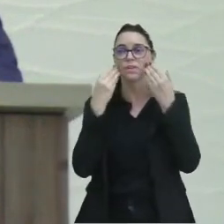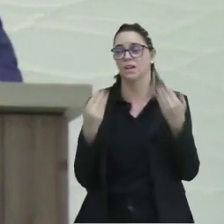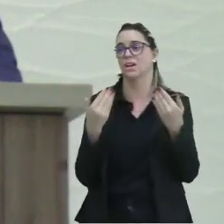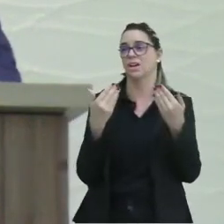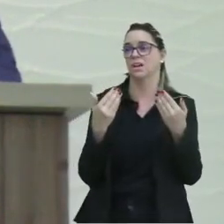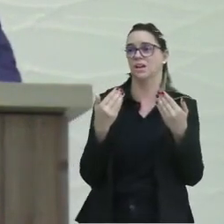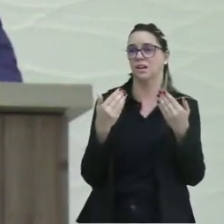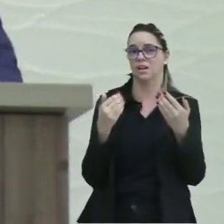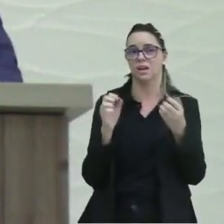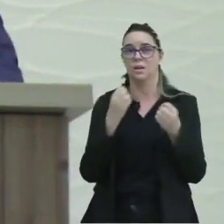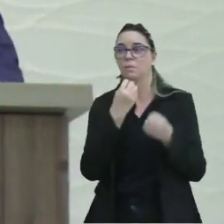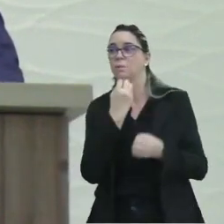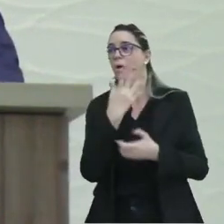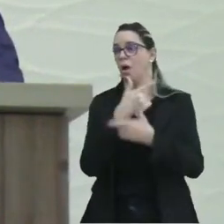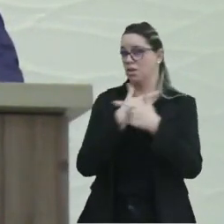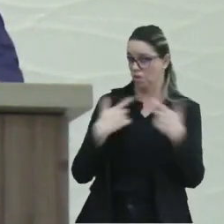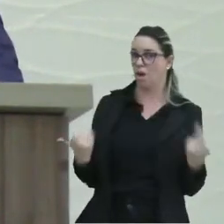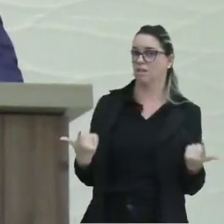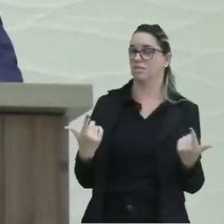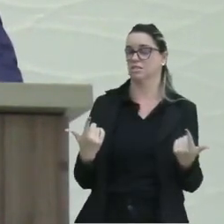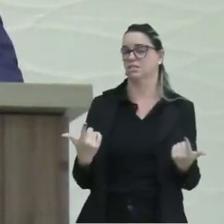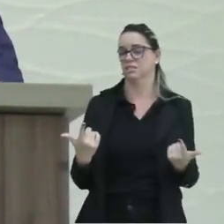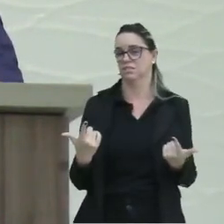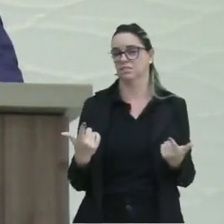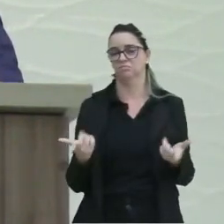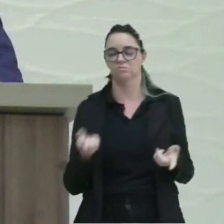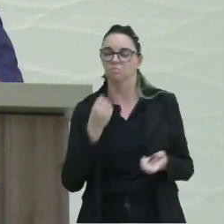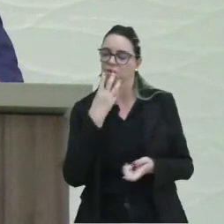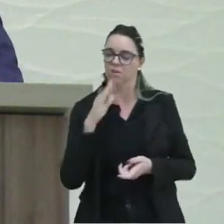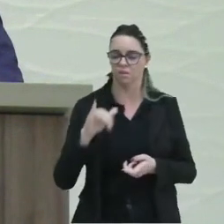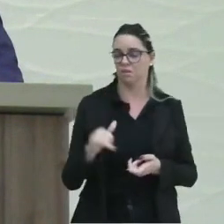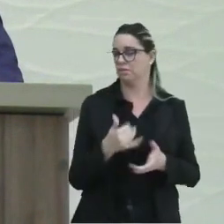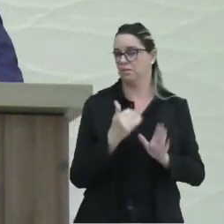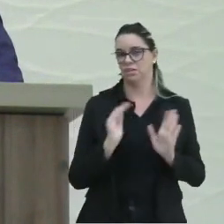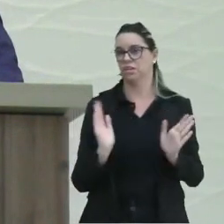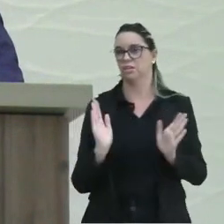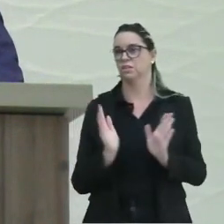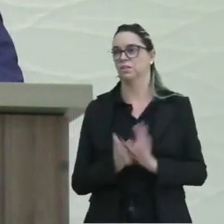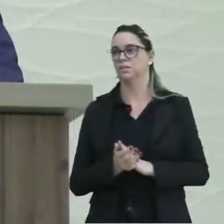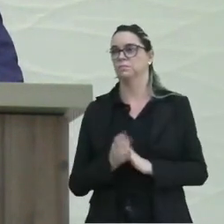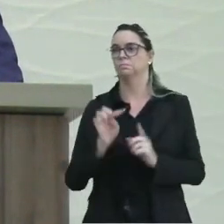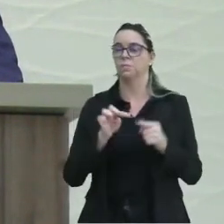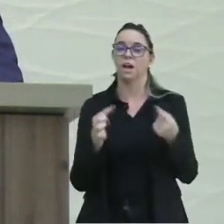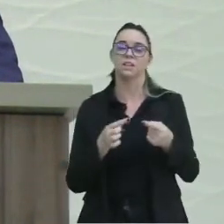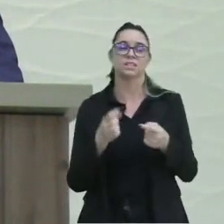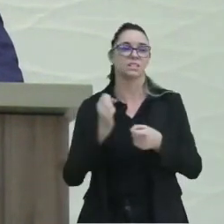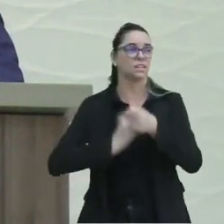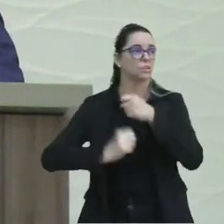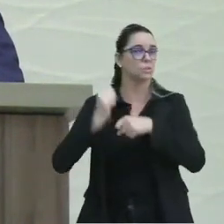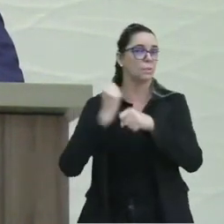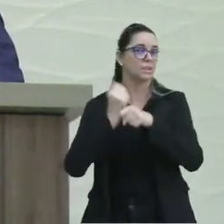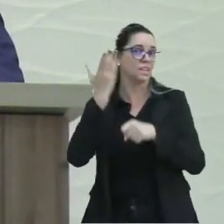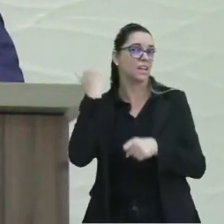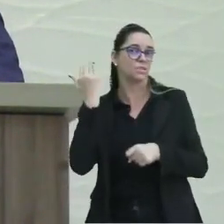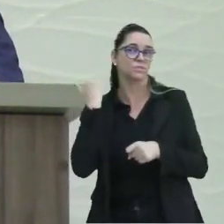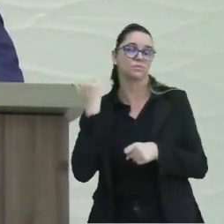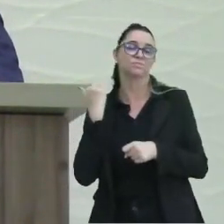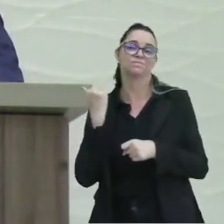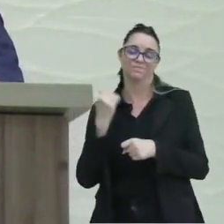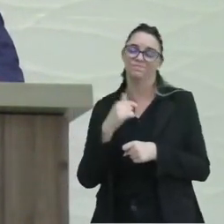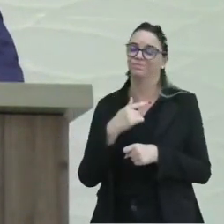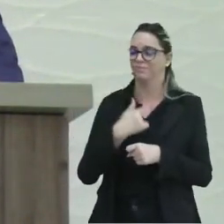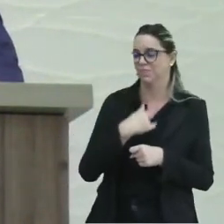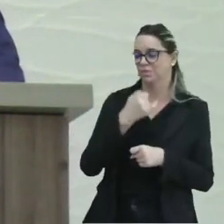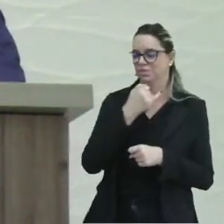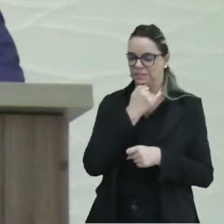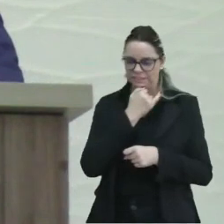né, seja proveitosa, mas para ver a cena que a gente viu, né, o ano passado, com tanto constrangimento,